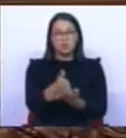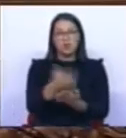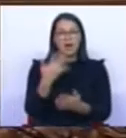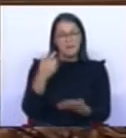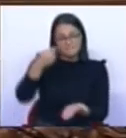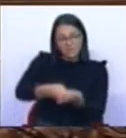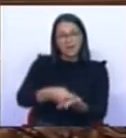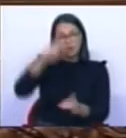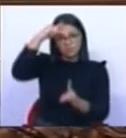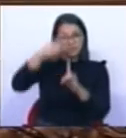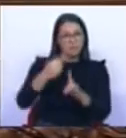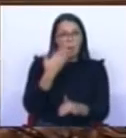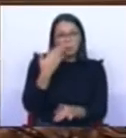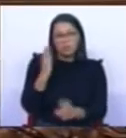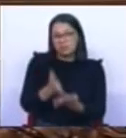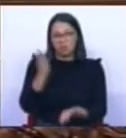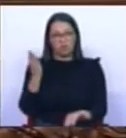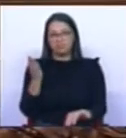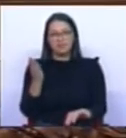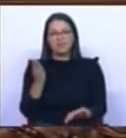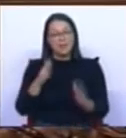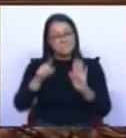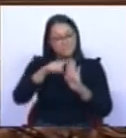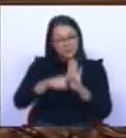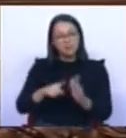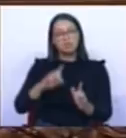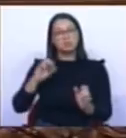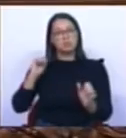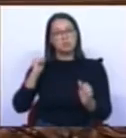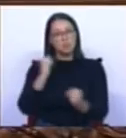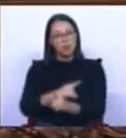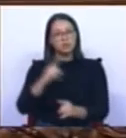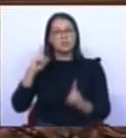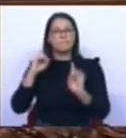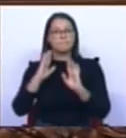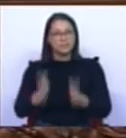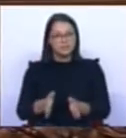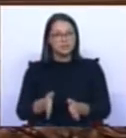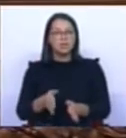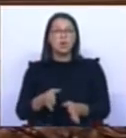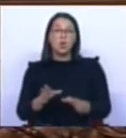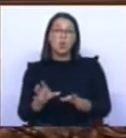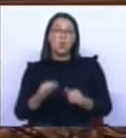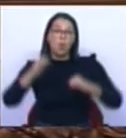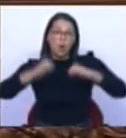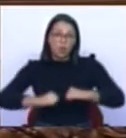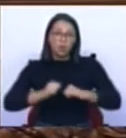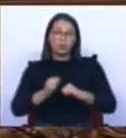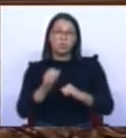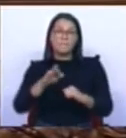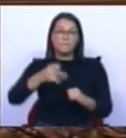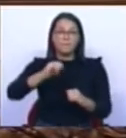caminho e outra determinação são necessários, até porque o Acordo de Paris, mesmo limitado, não está a ser cumprido por falta de vontade